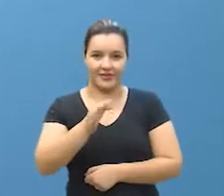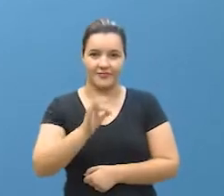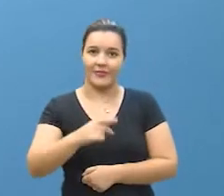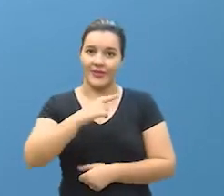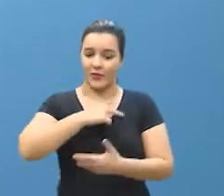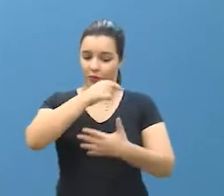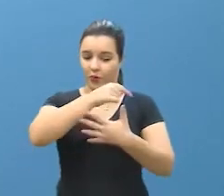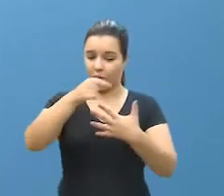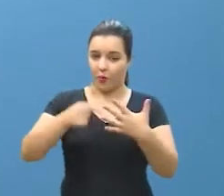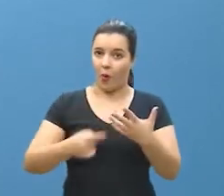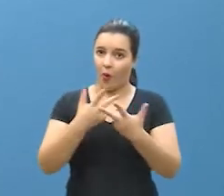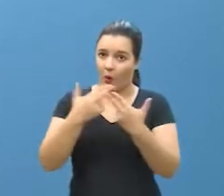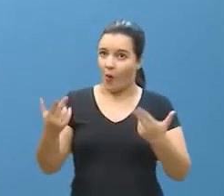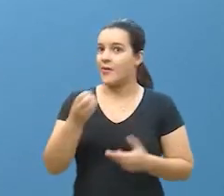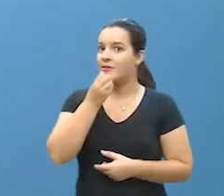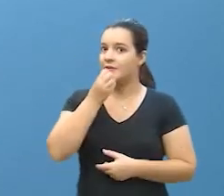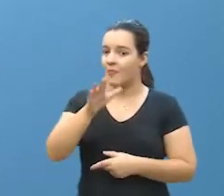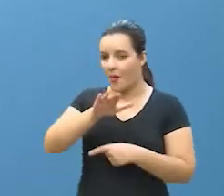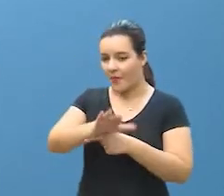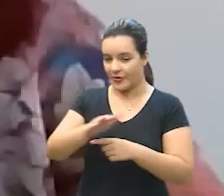muita coisa aí para eles, hein?